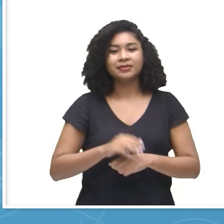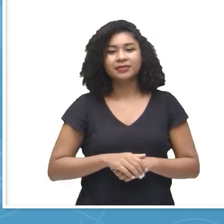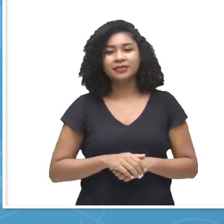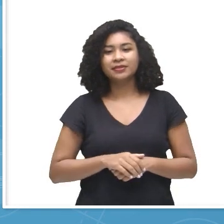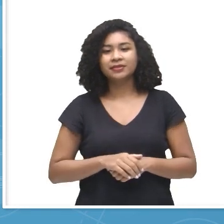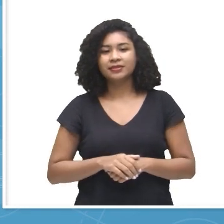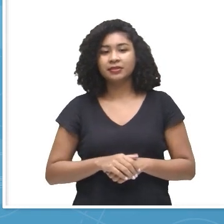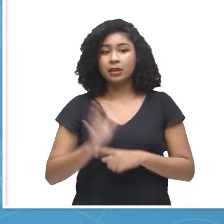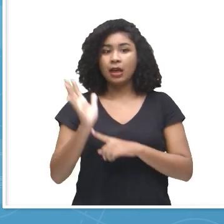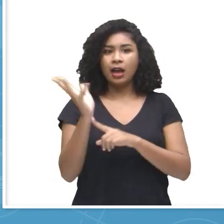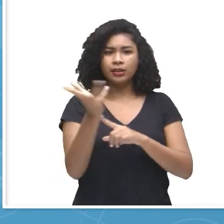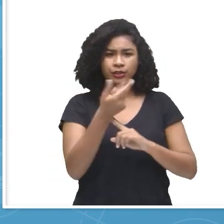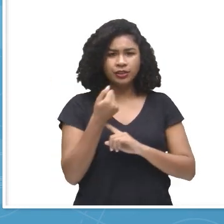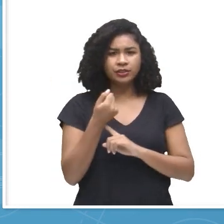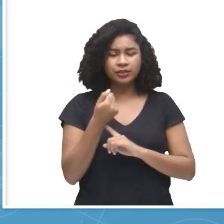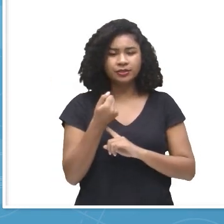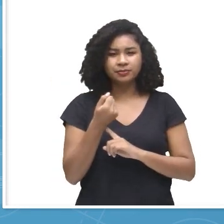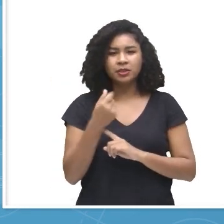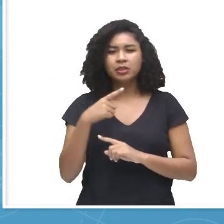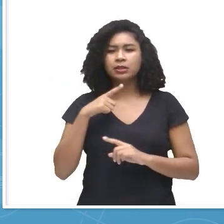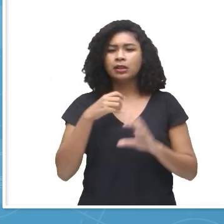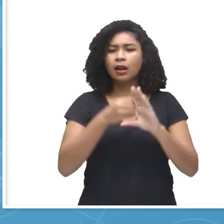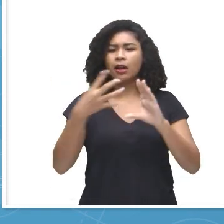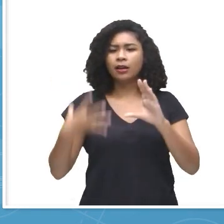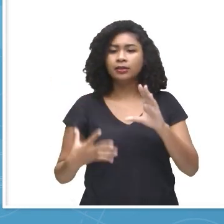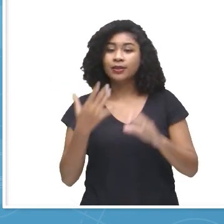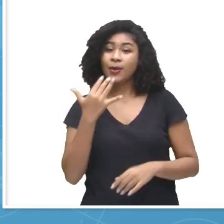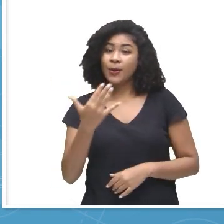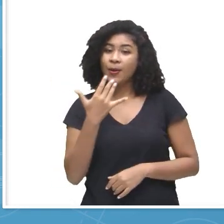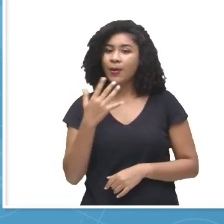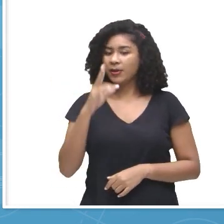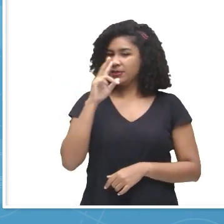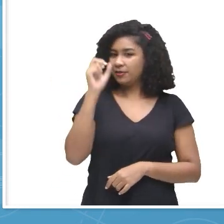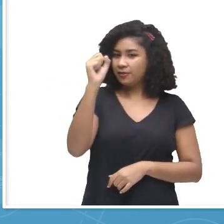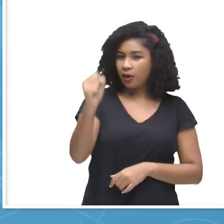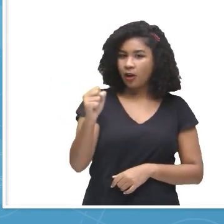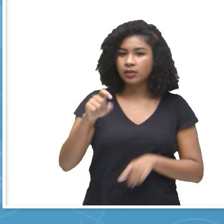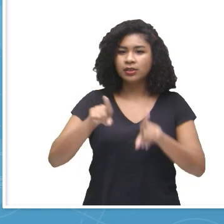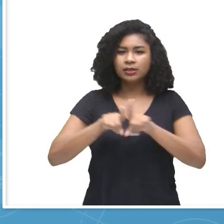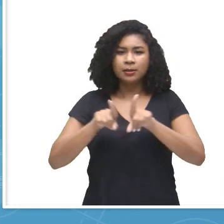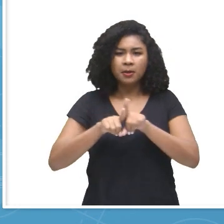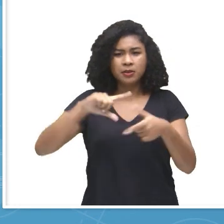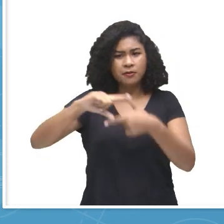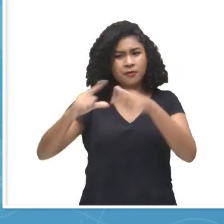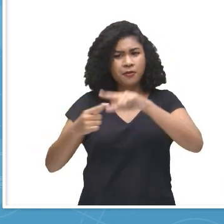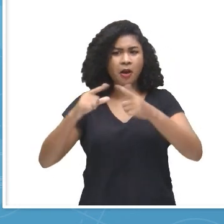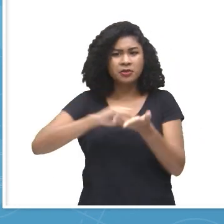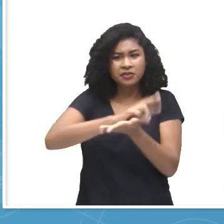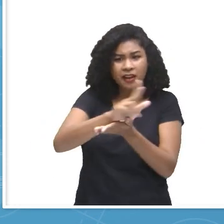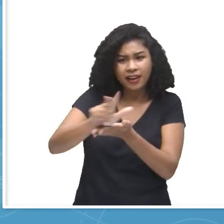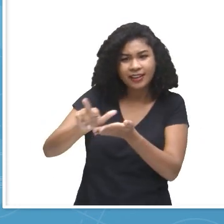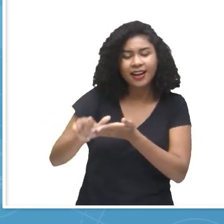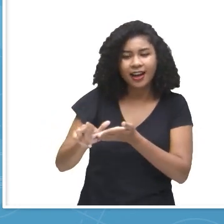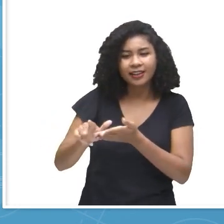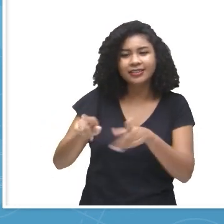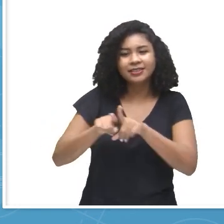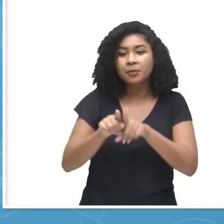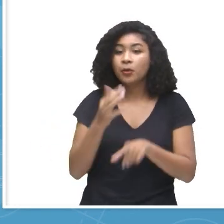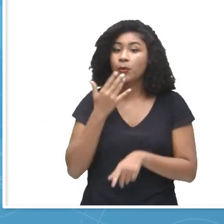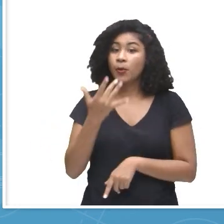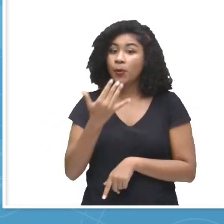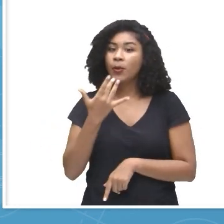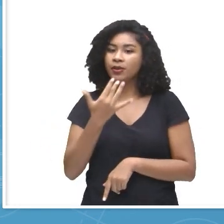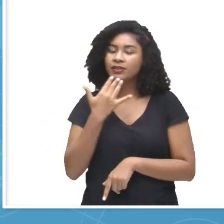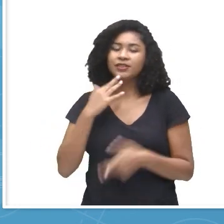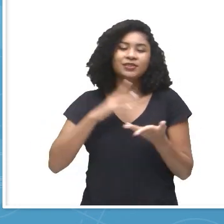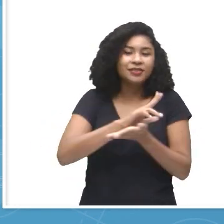das coisas. Muitas vezes, as obras são representadas de forma repetida e seguidas com cores diferentes. Lembra aquela primeira imagem que a